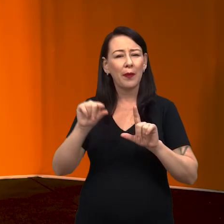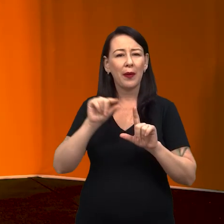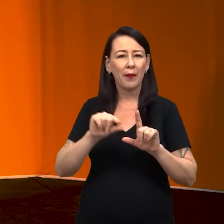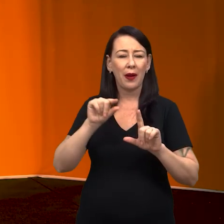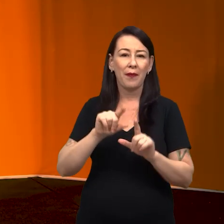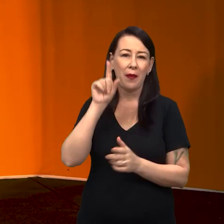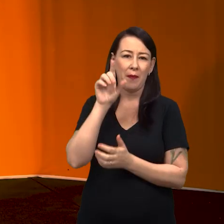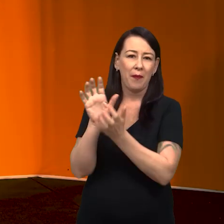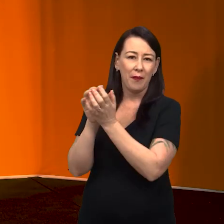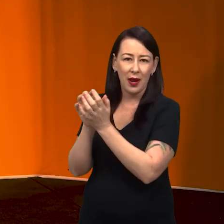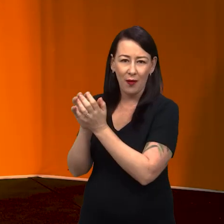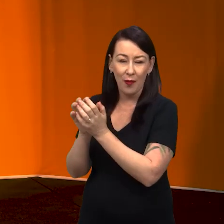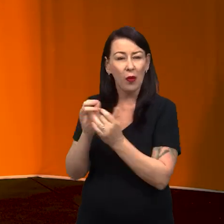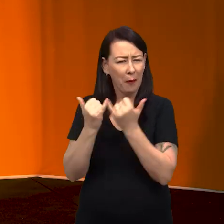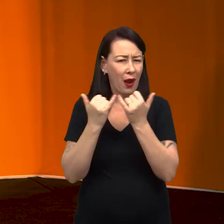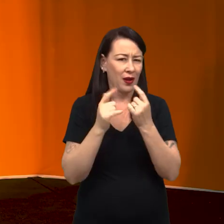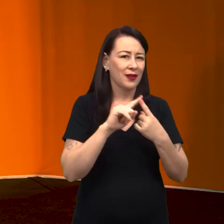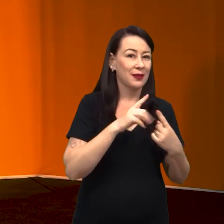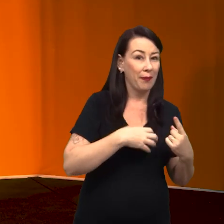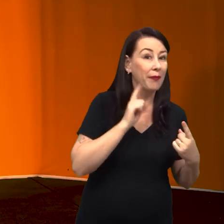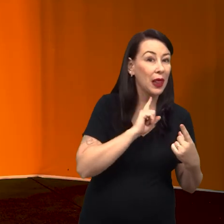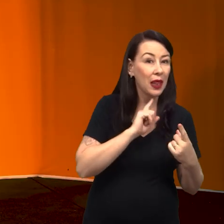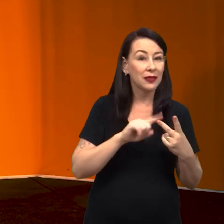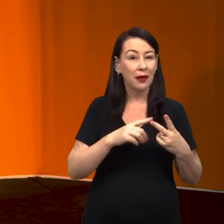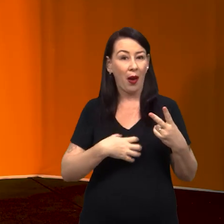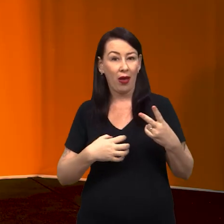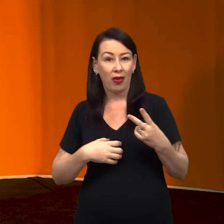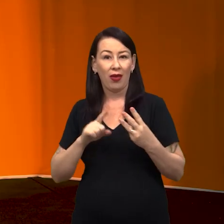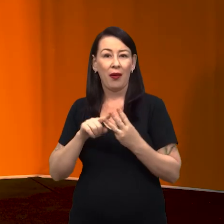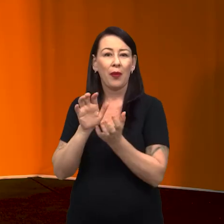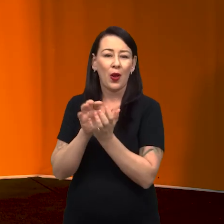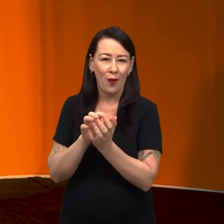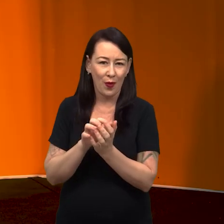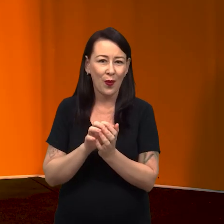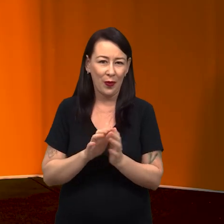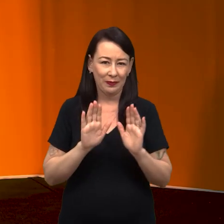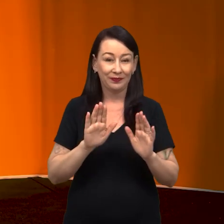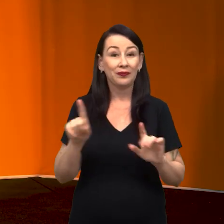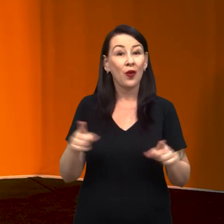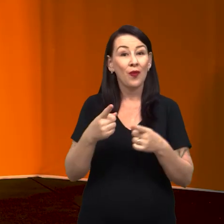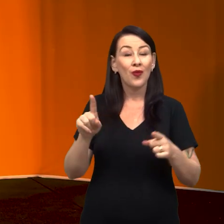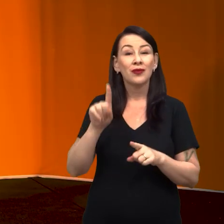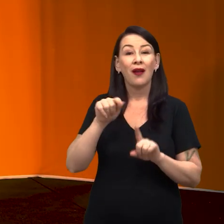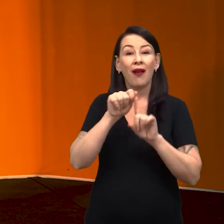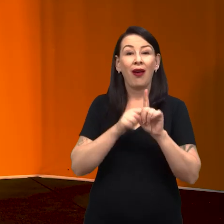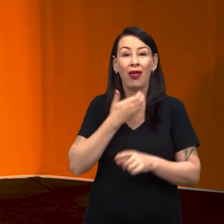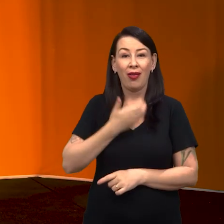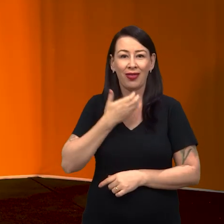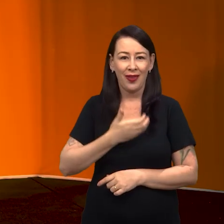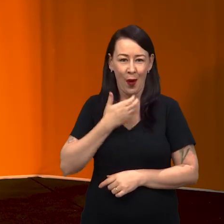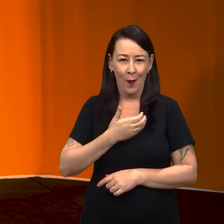mesmo acalanto, cantado em Minas e na Bahia, olha só, cantado como cantiga de